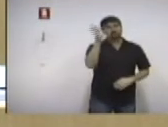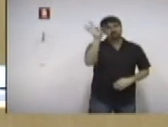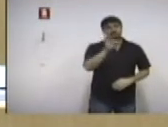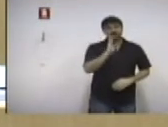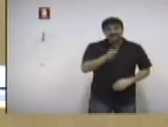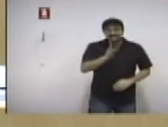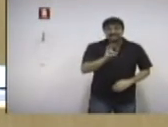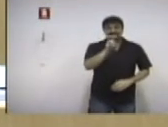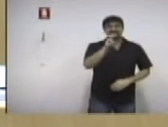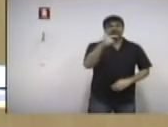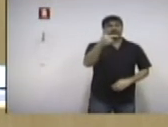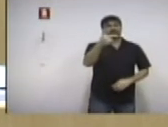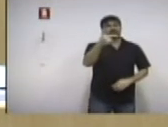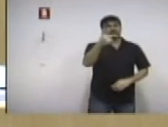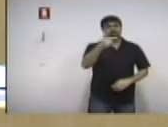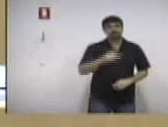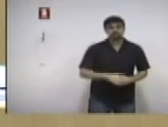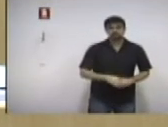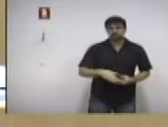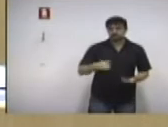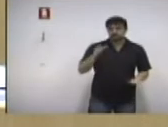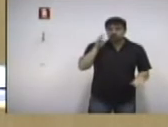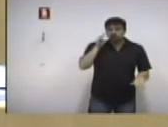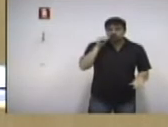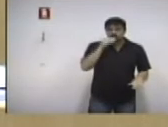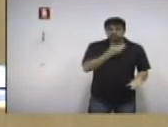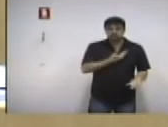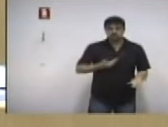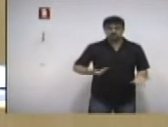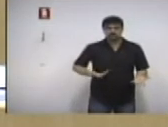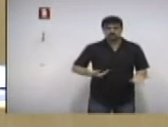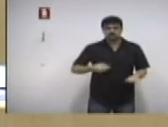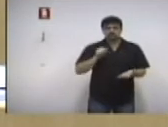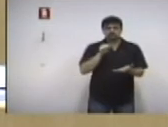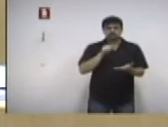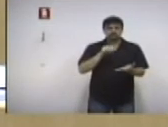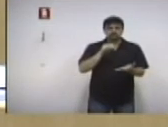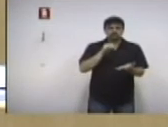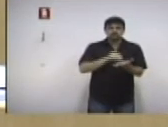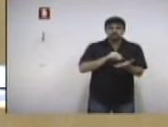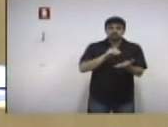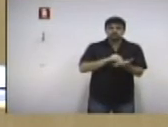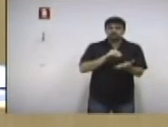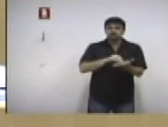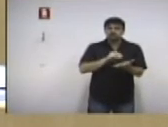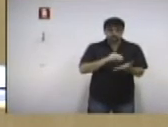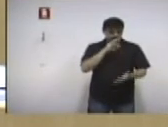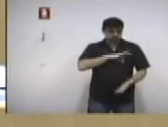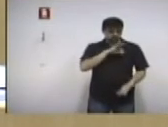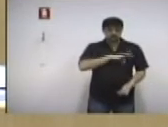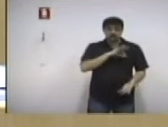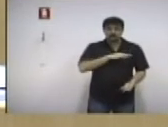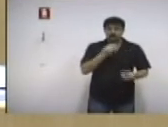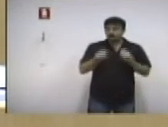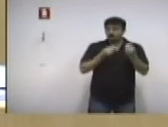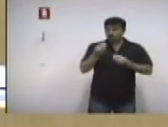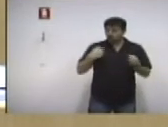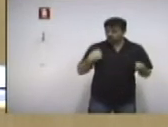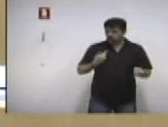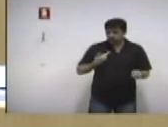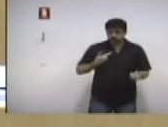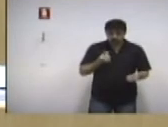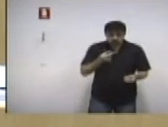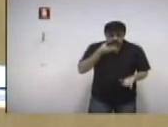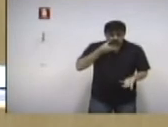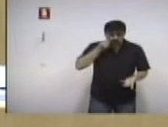funcionário não tá sendo pago por que não tem dinheiro de onde sairá esse dinheiro sendo que no orçamento